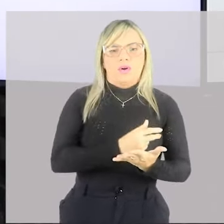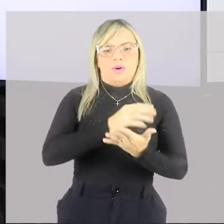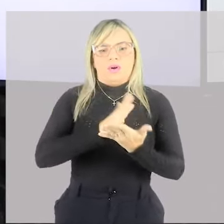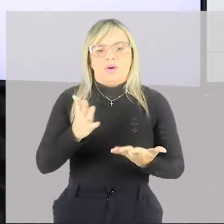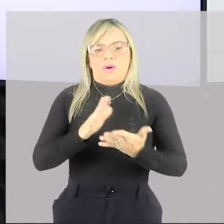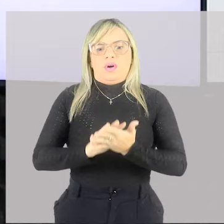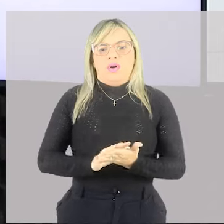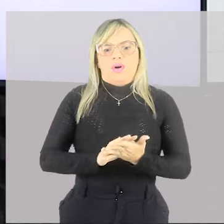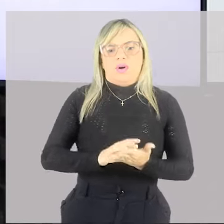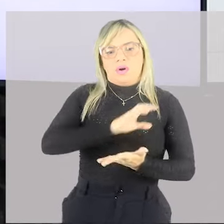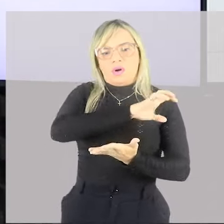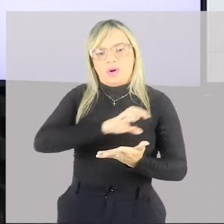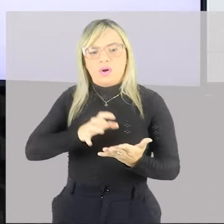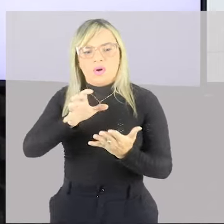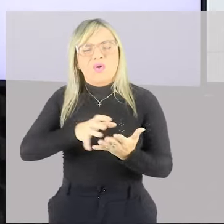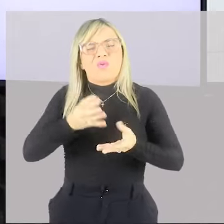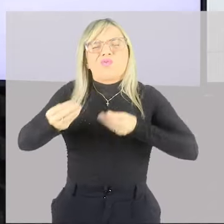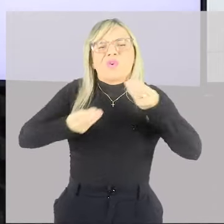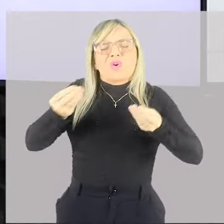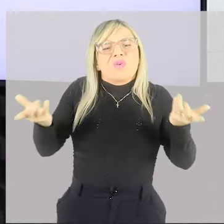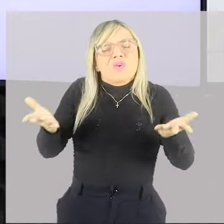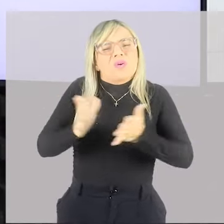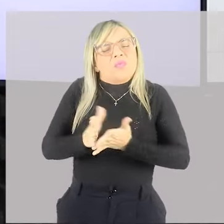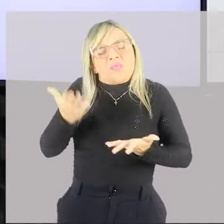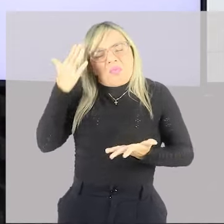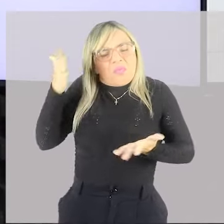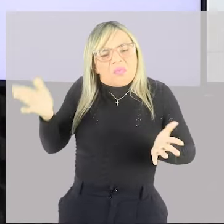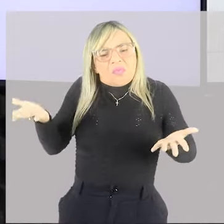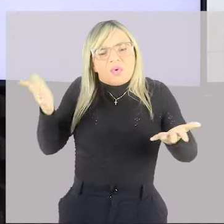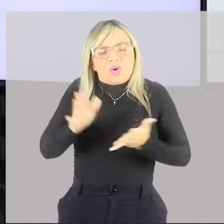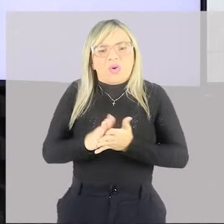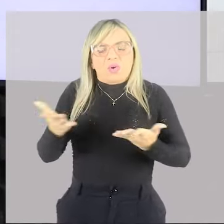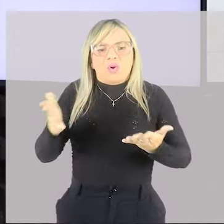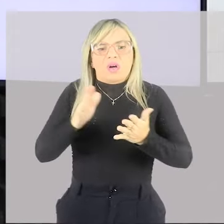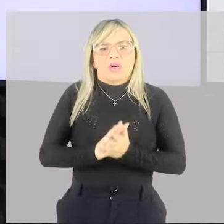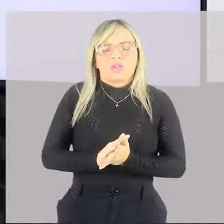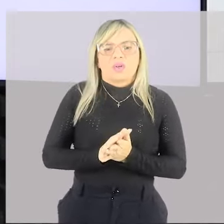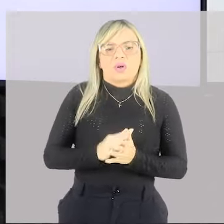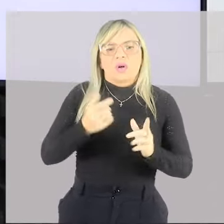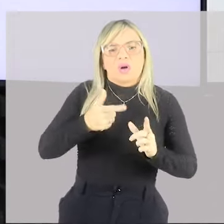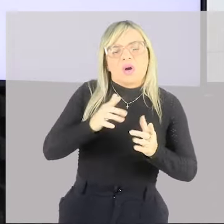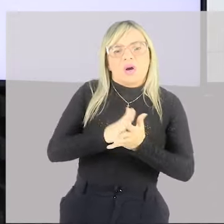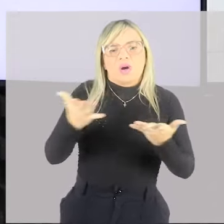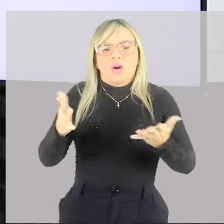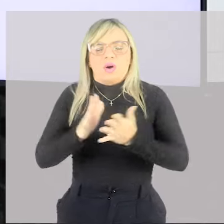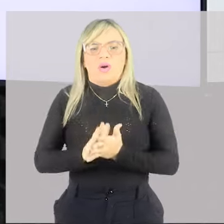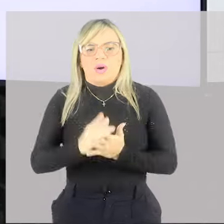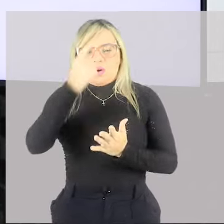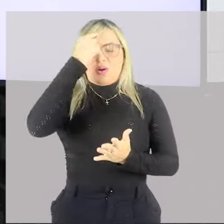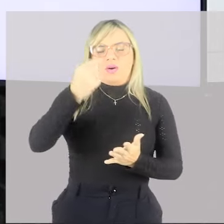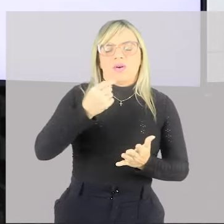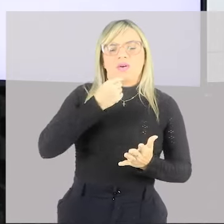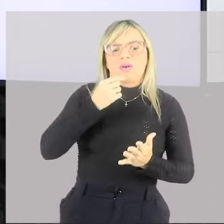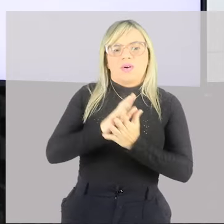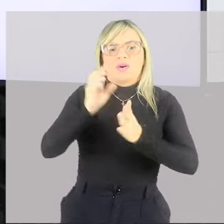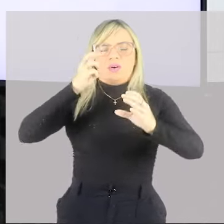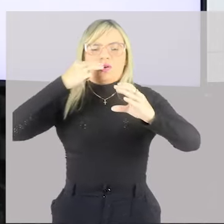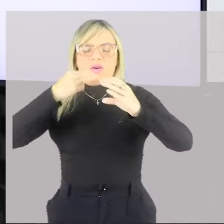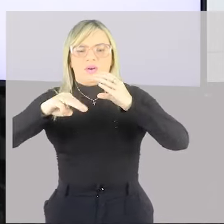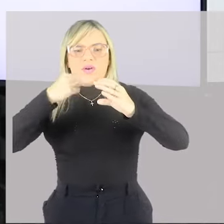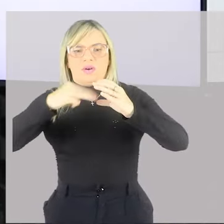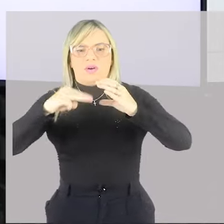professor como de maneira pré-histórica se você manda emojis se você manda figurinhas se você manda e